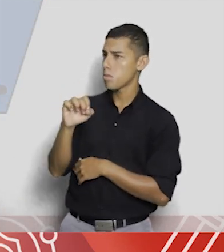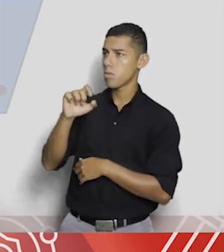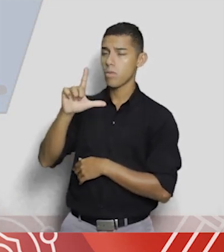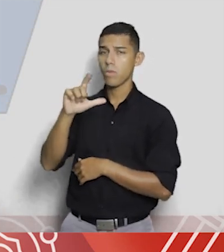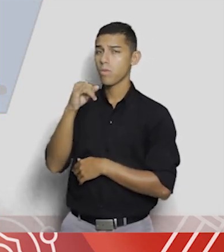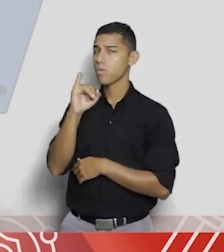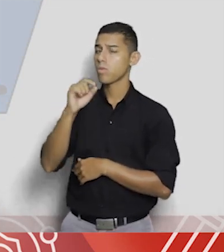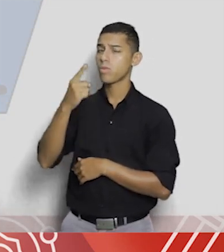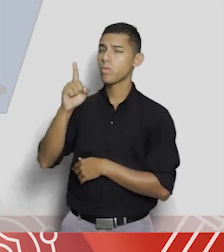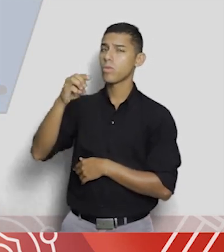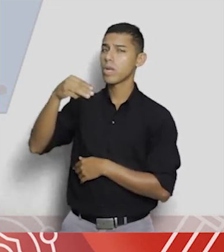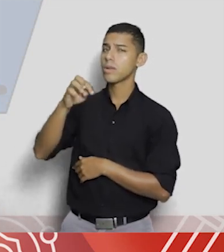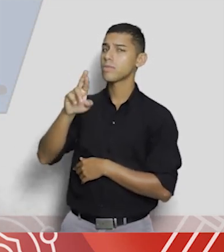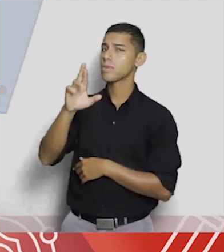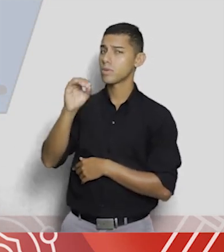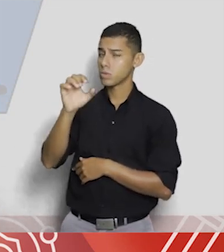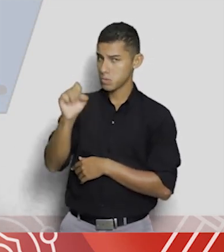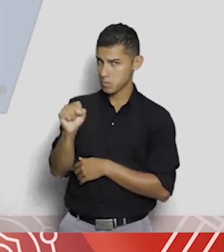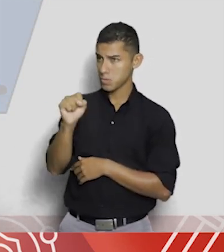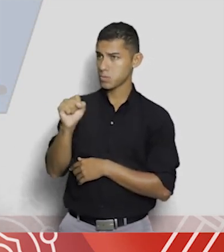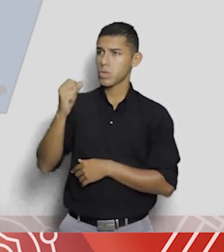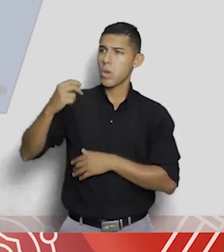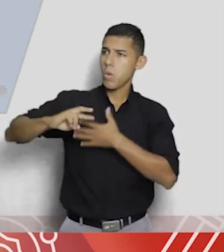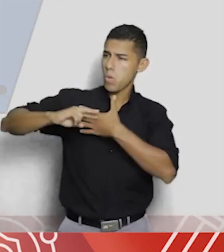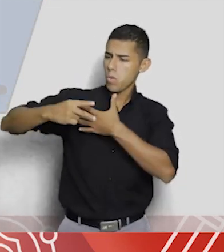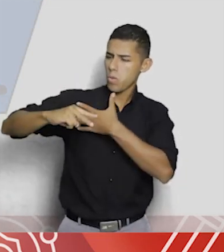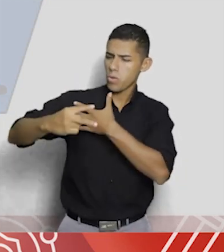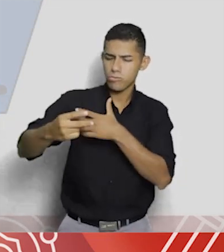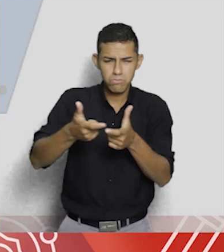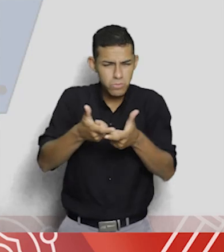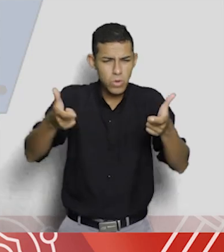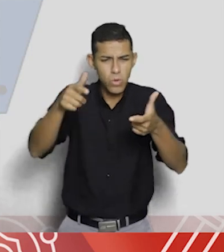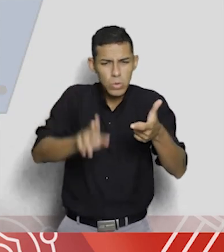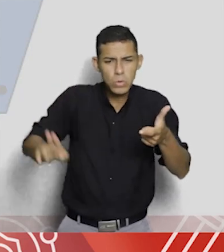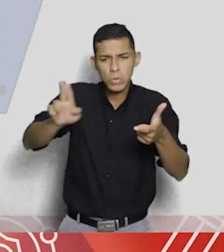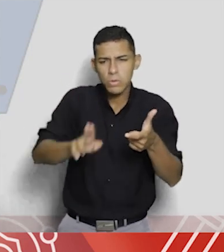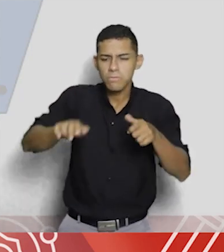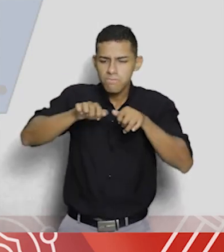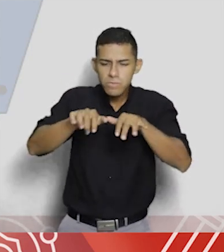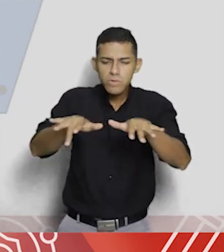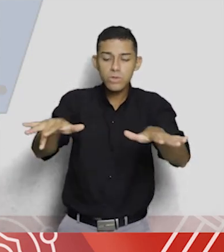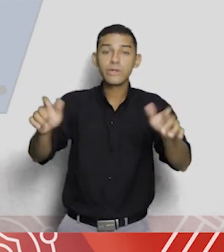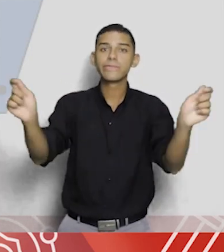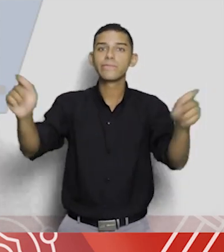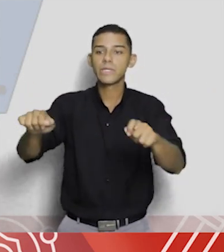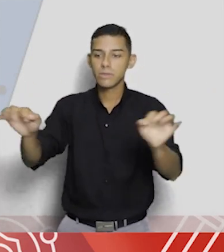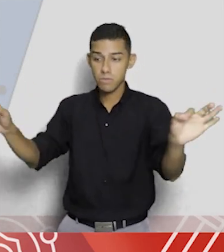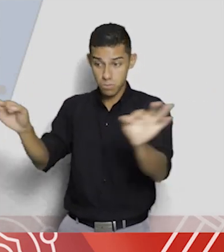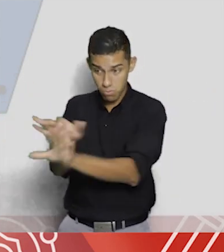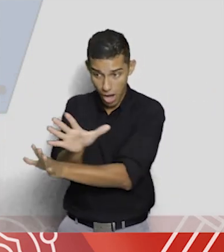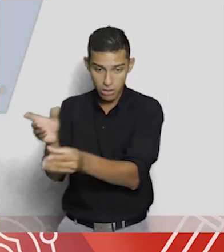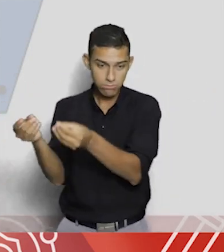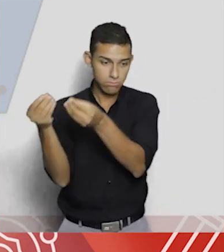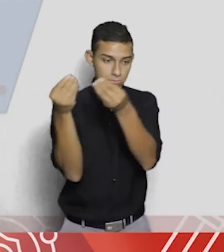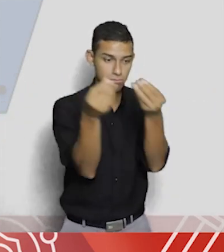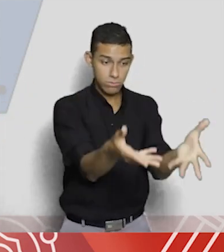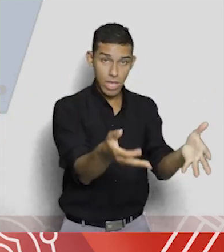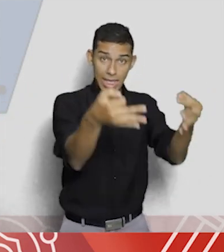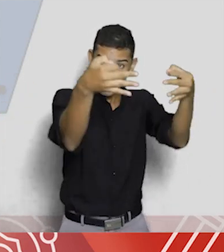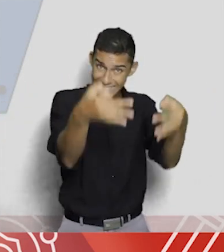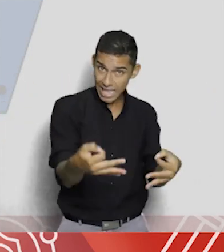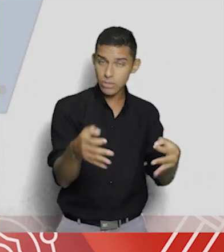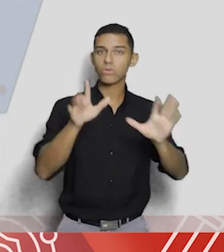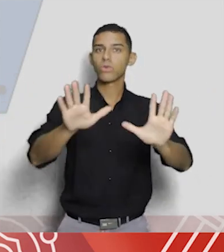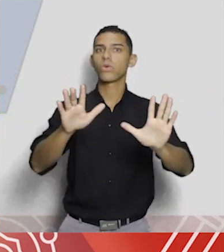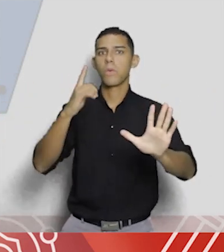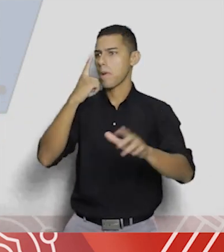amplo uso é a geração de resíduos que necessitam de um destino final adequado em termos ambientais.